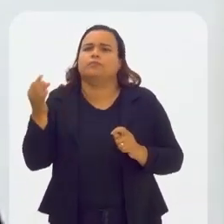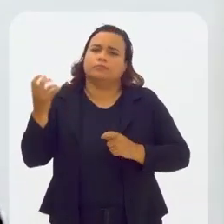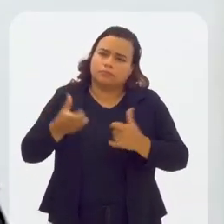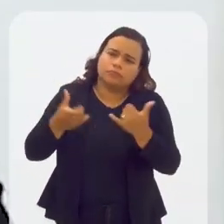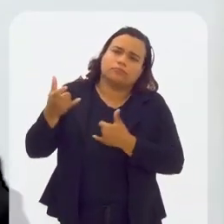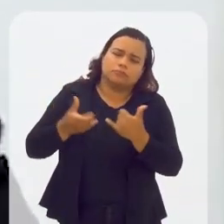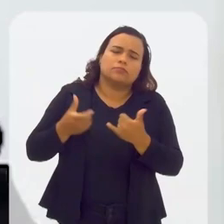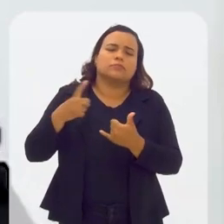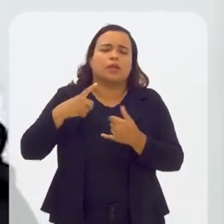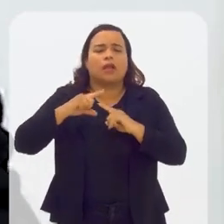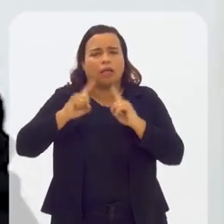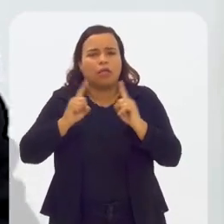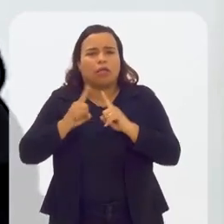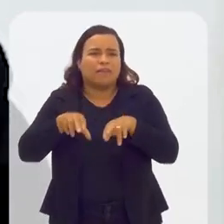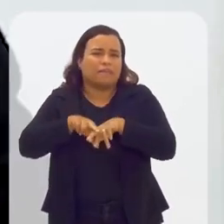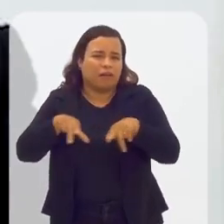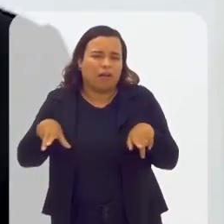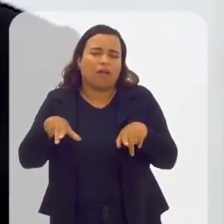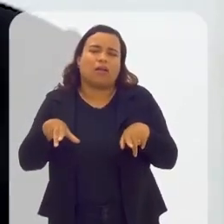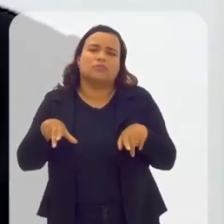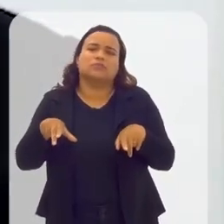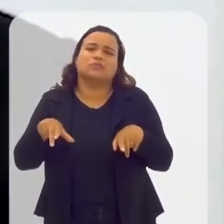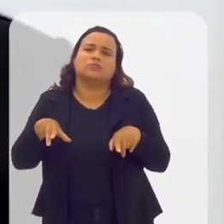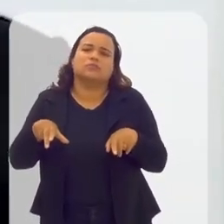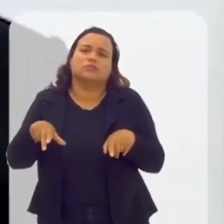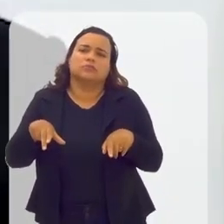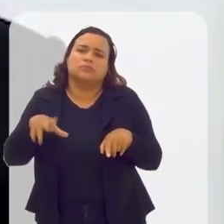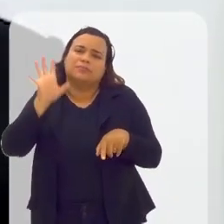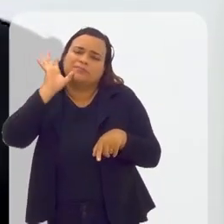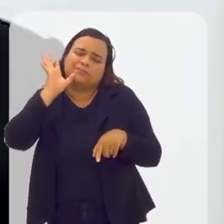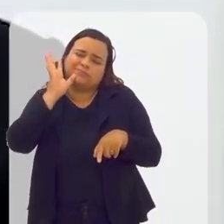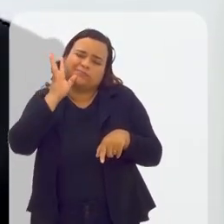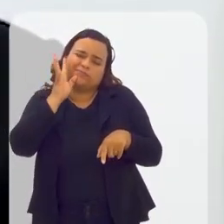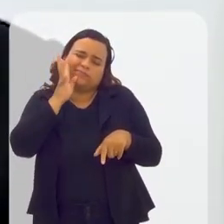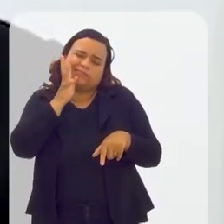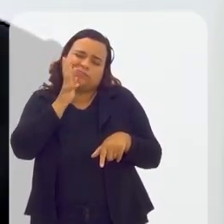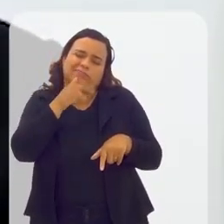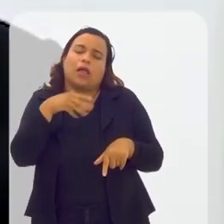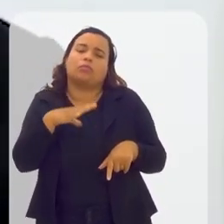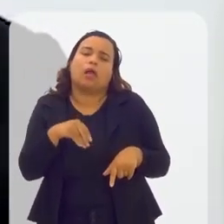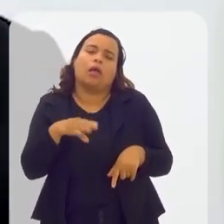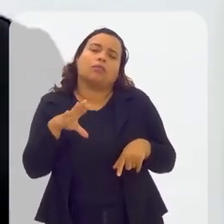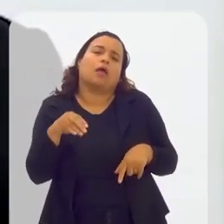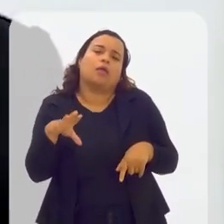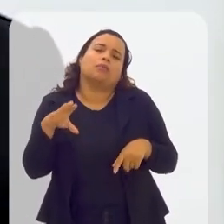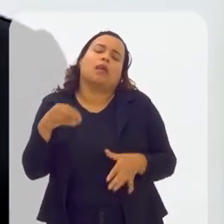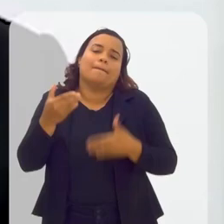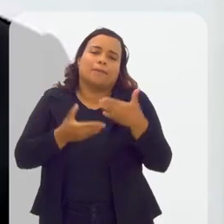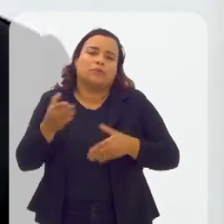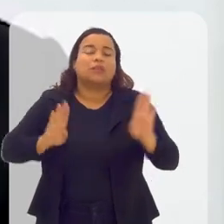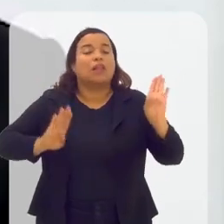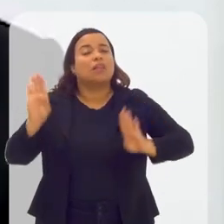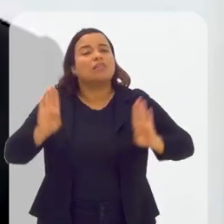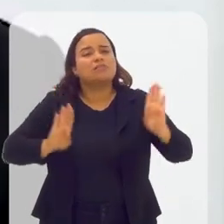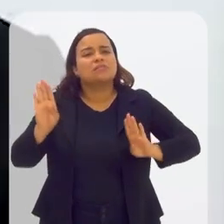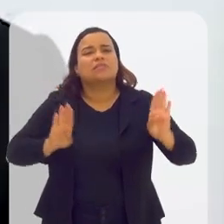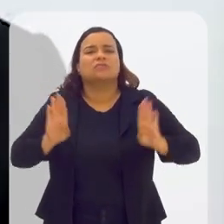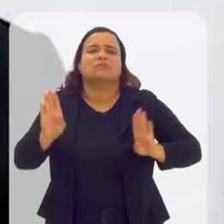eu tenho ouvido aqui reclamações de uma certa lerdeza no processo